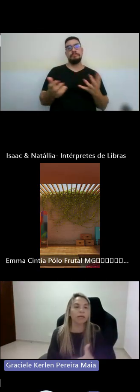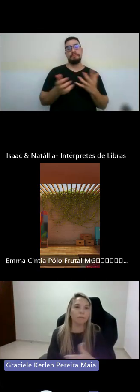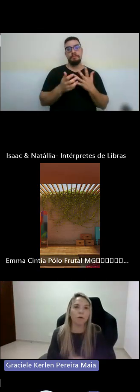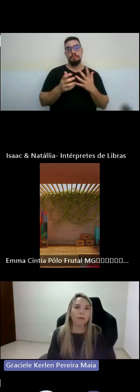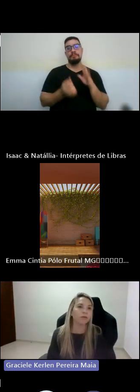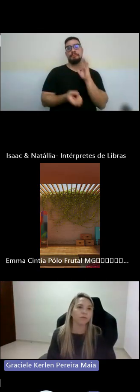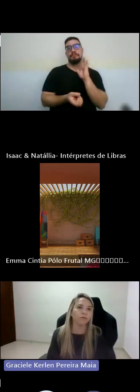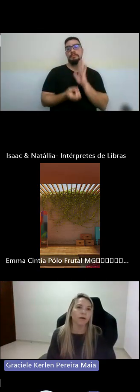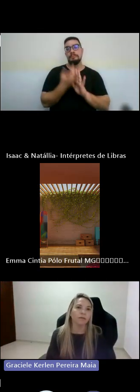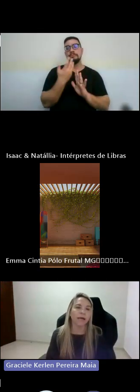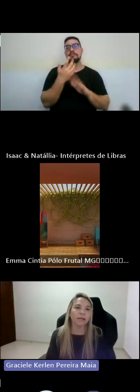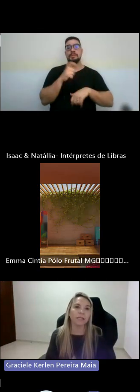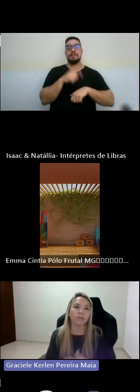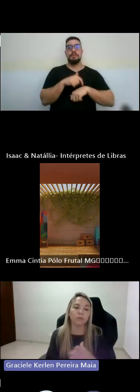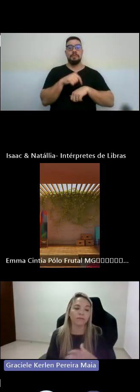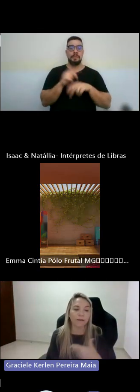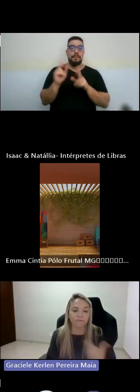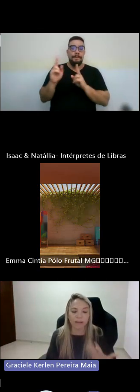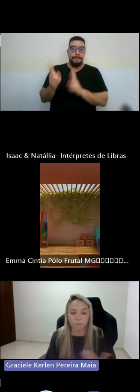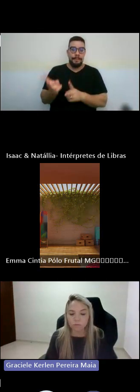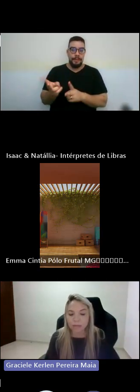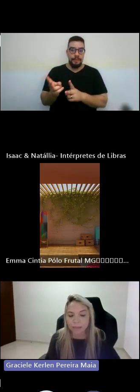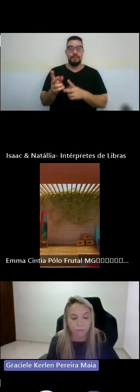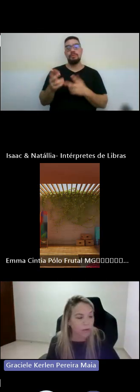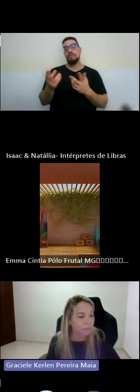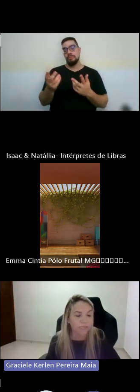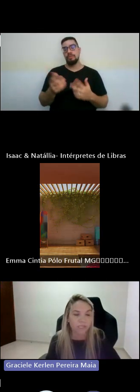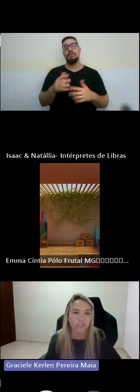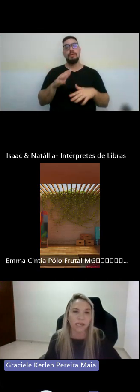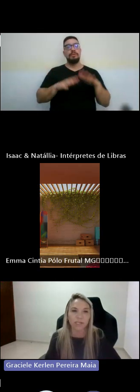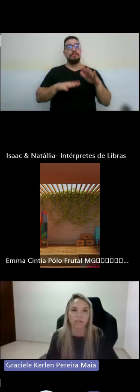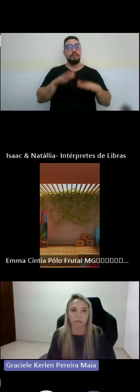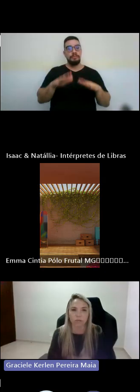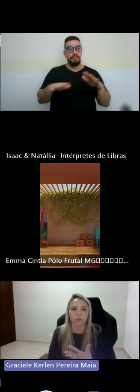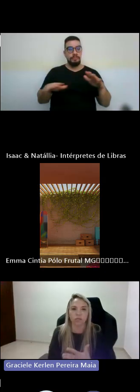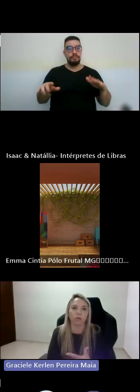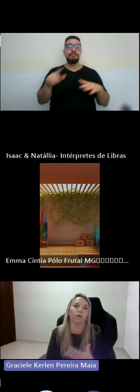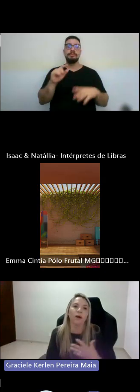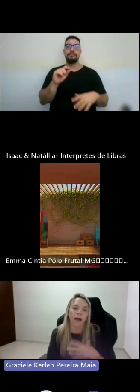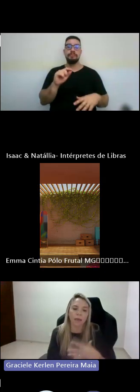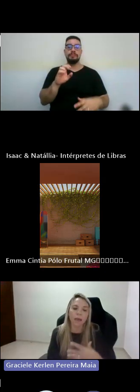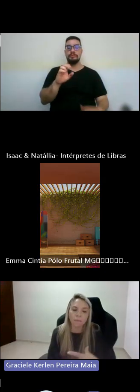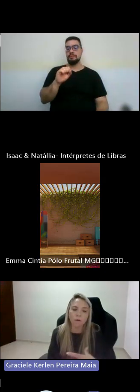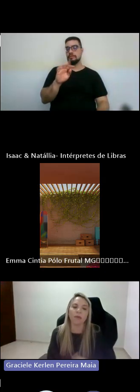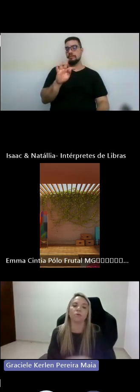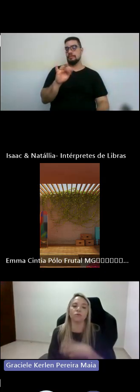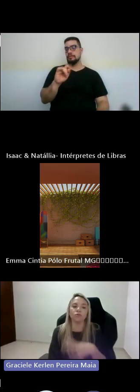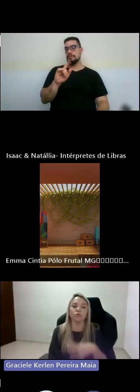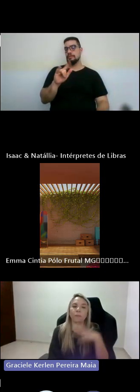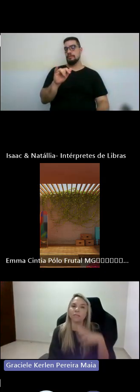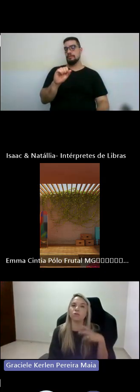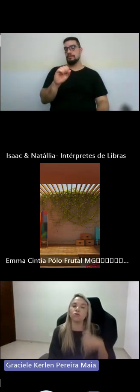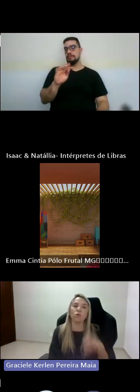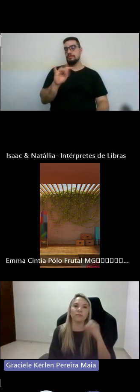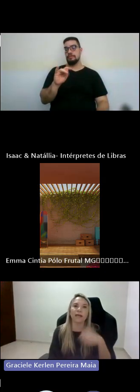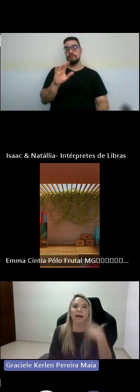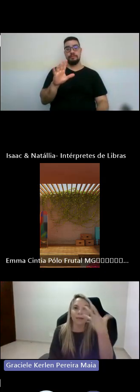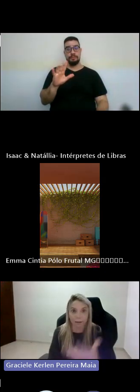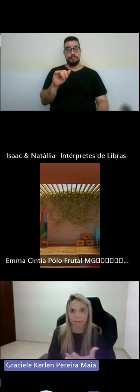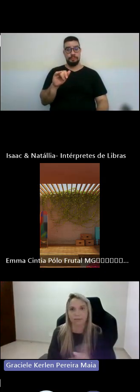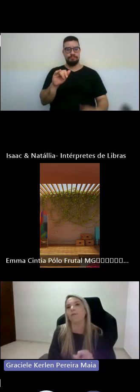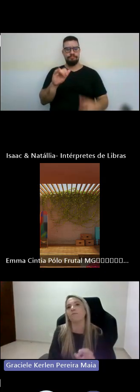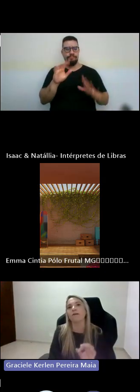criação naquele momento. Né? Isso vai muito do ramo da estilística, do estilo. Aquele momento o surdo precisou